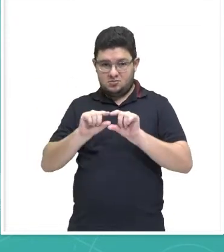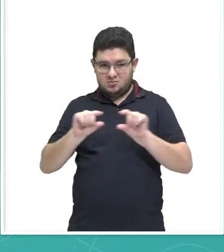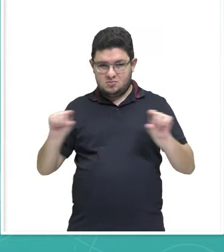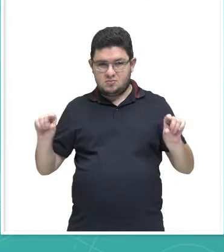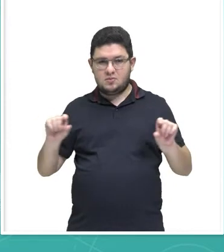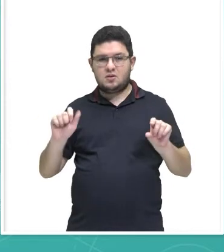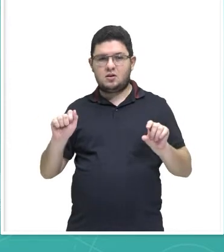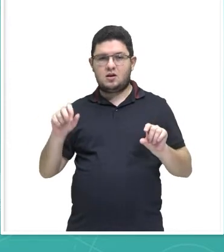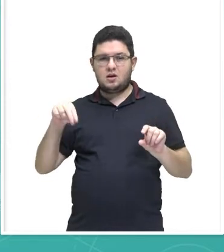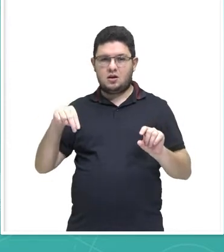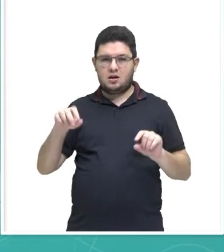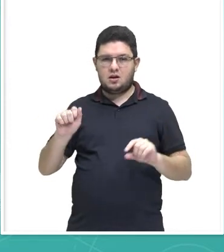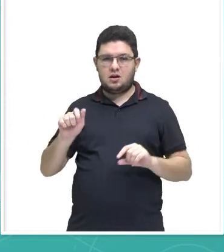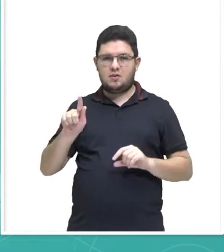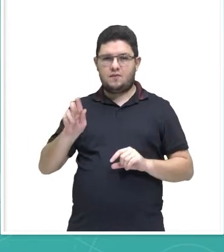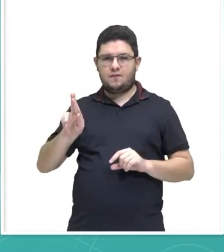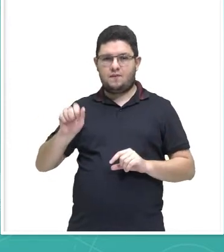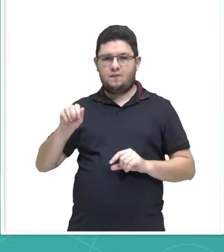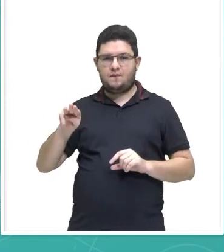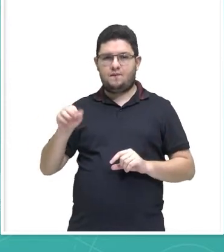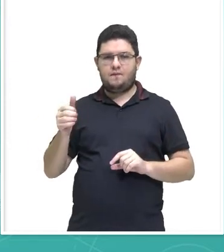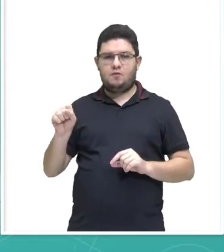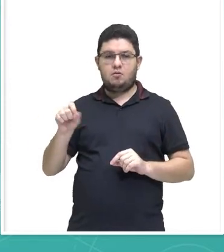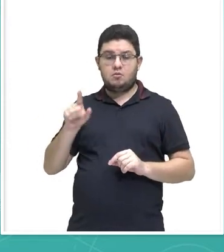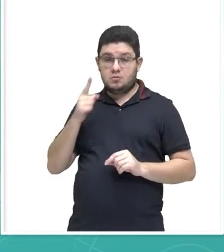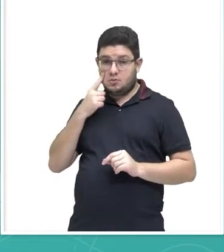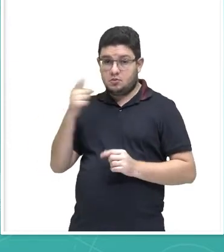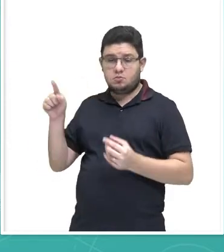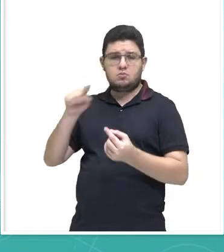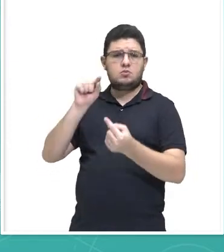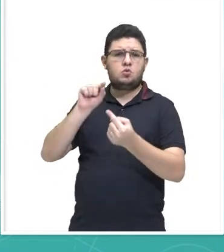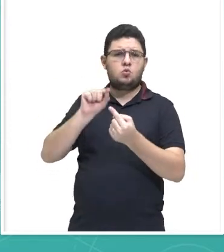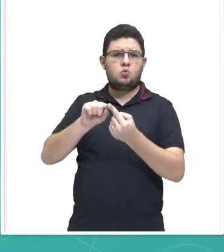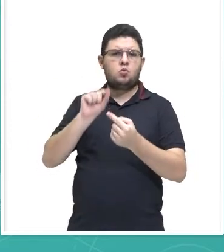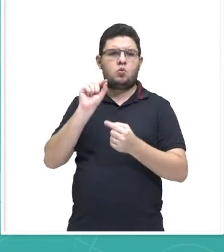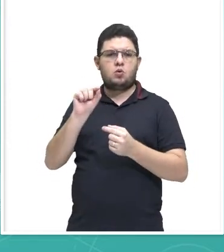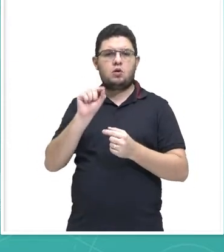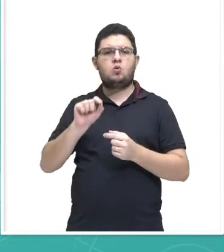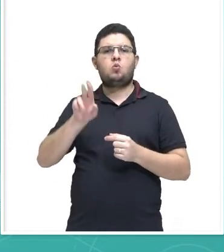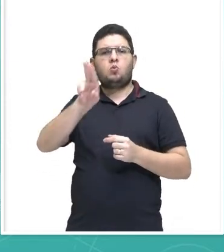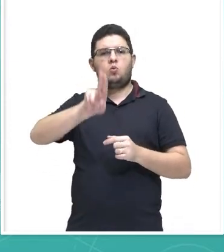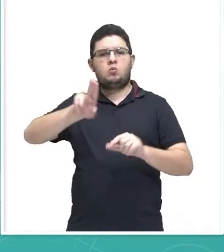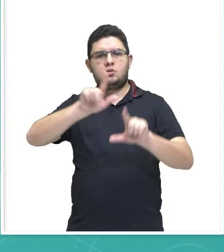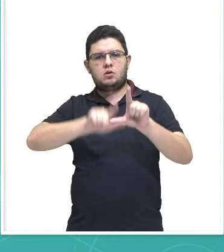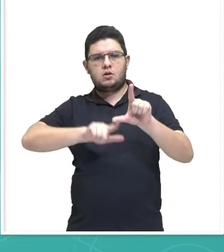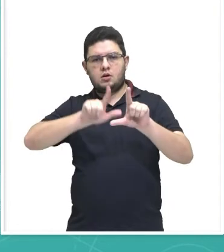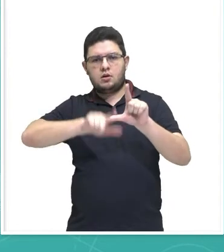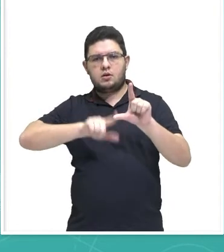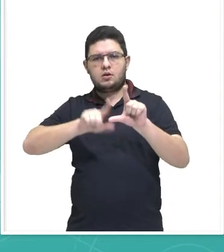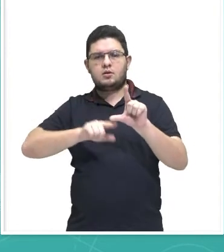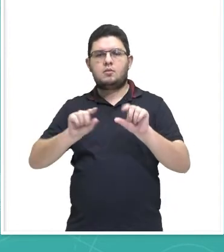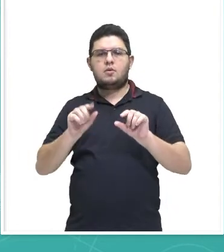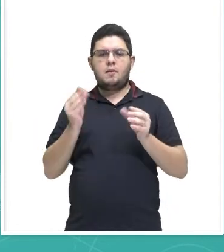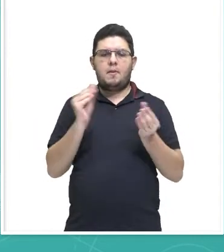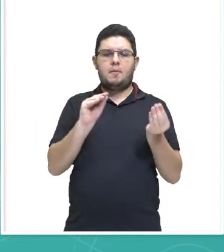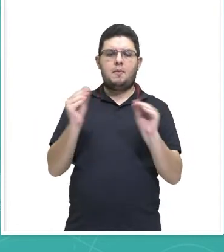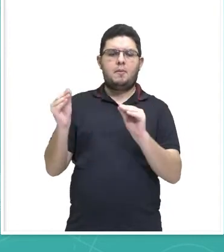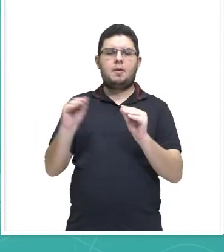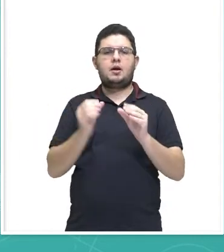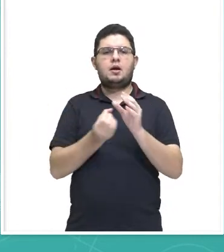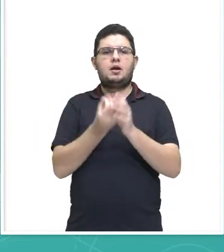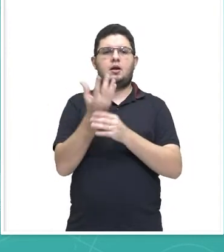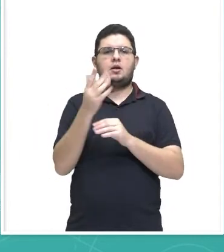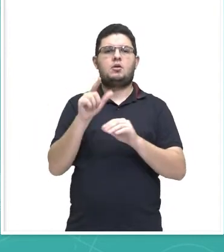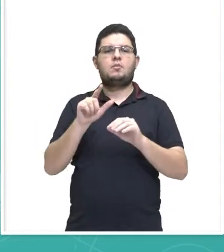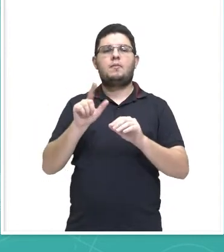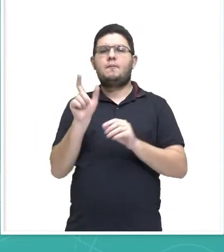você fazer o maior número de palavras possíveis com essas letras aqui. Então, você vai observar